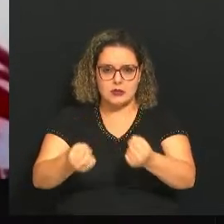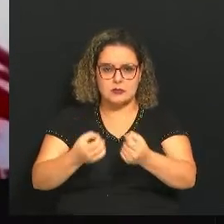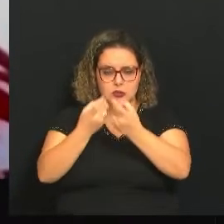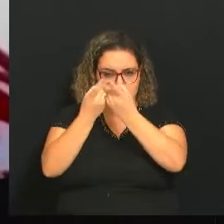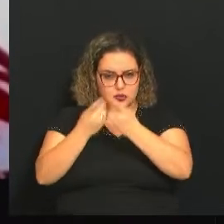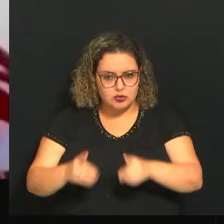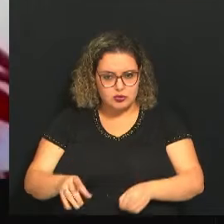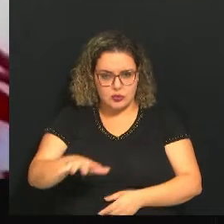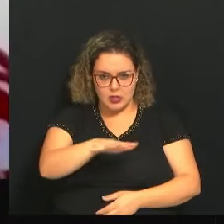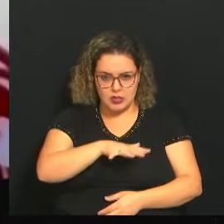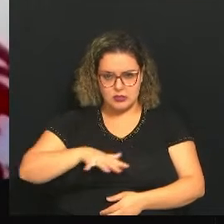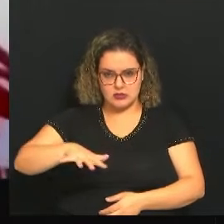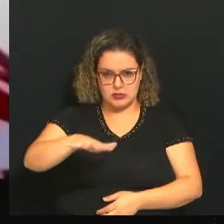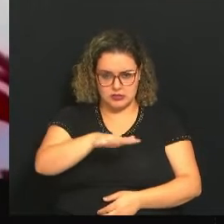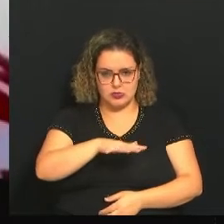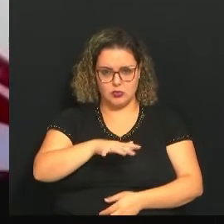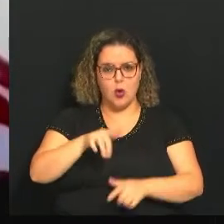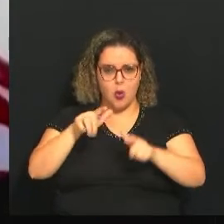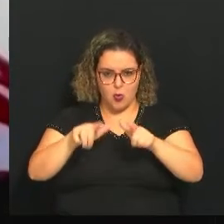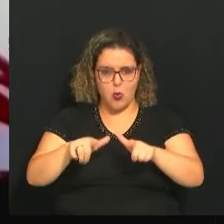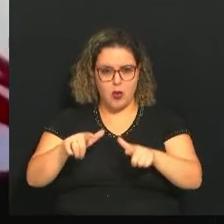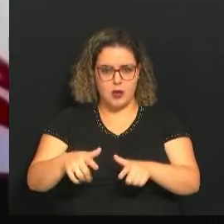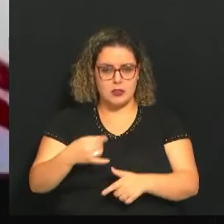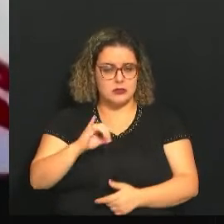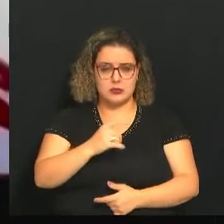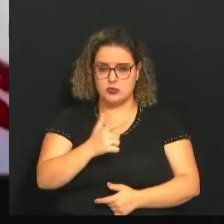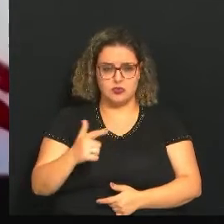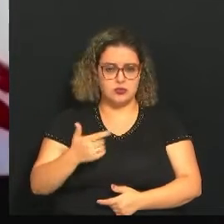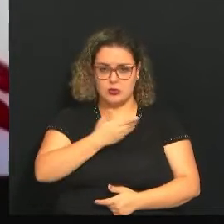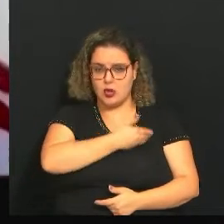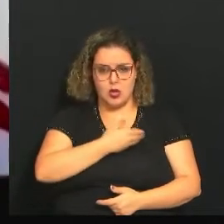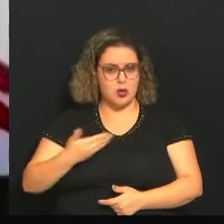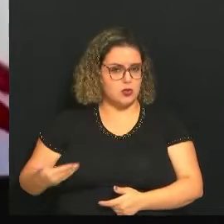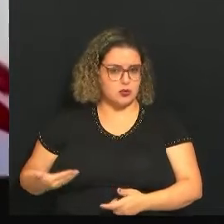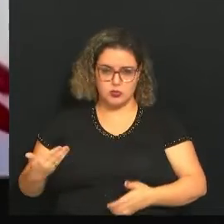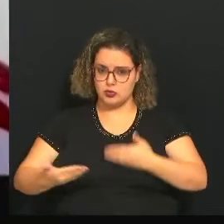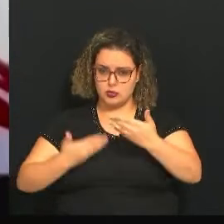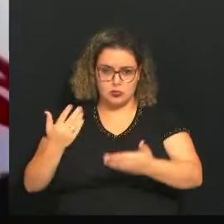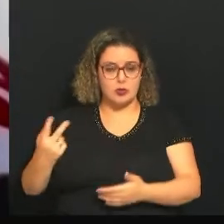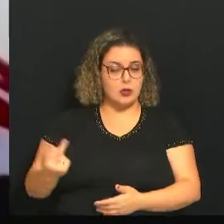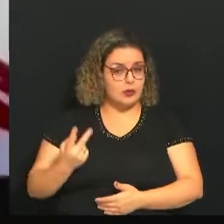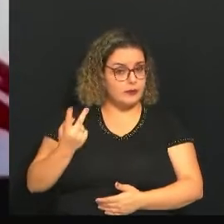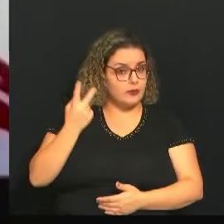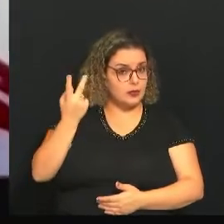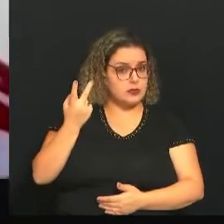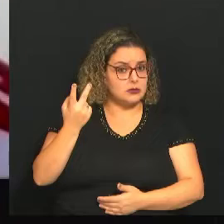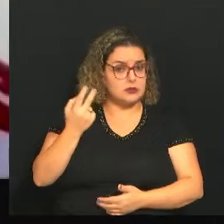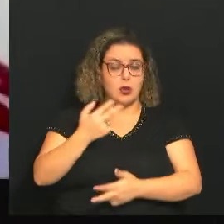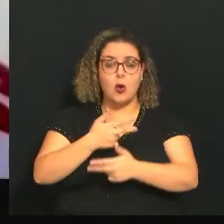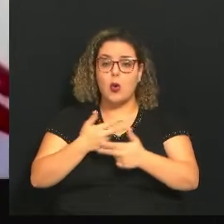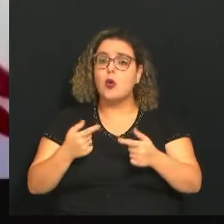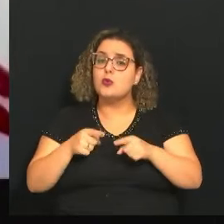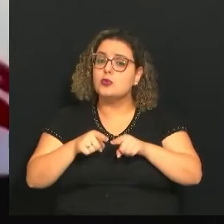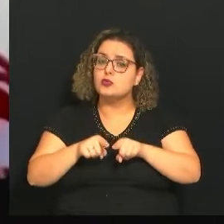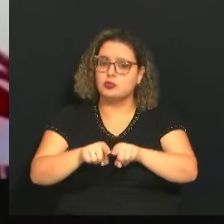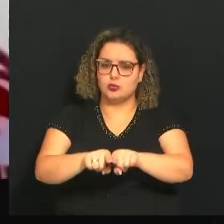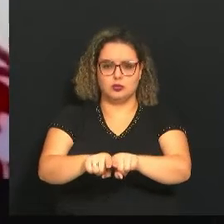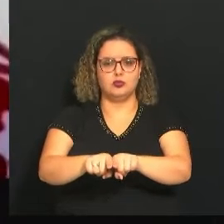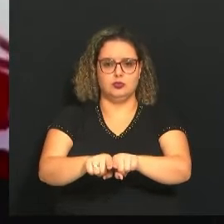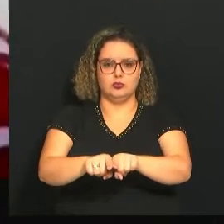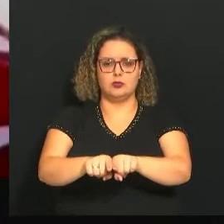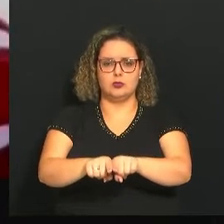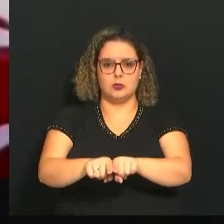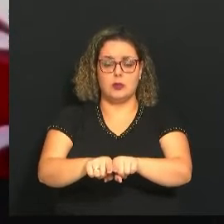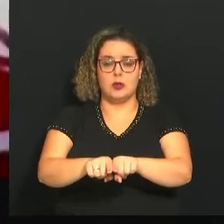território que está aqui na cidade se você não tiver um servidor público valorizado, né? São coisas que caminham juntas, né?